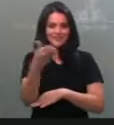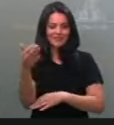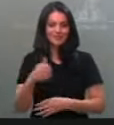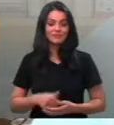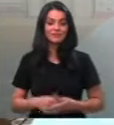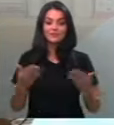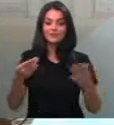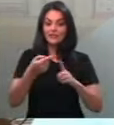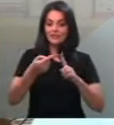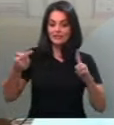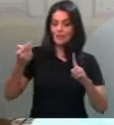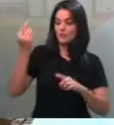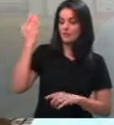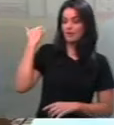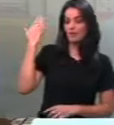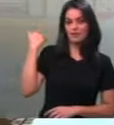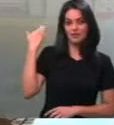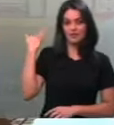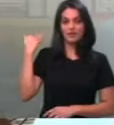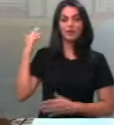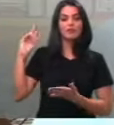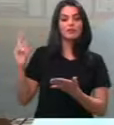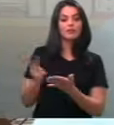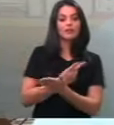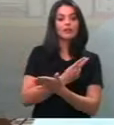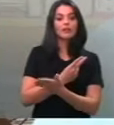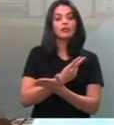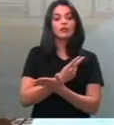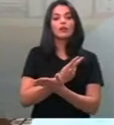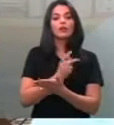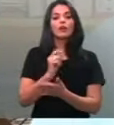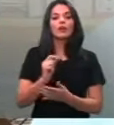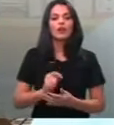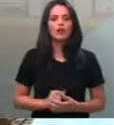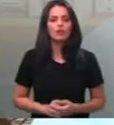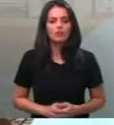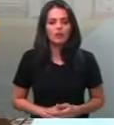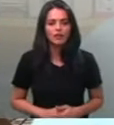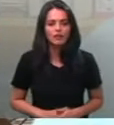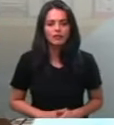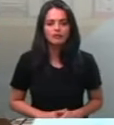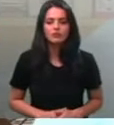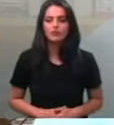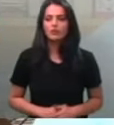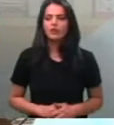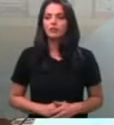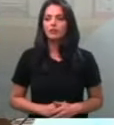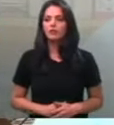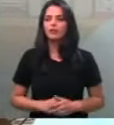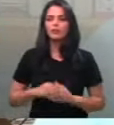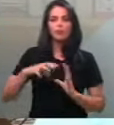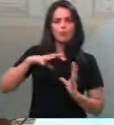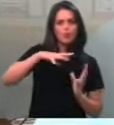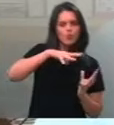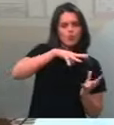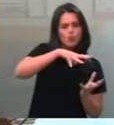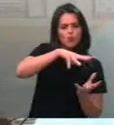na semana passada, o mundo todo viu, foram anunciados os ganhadores do Prêmio